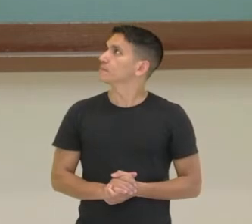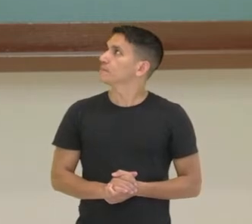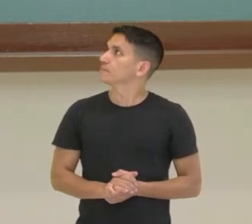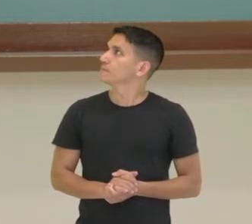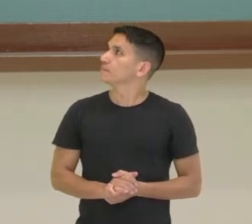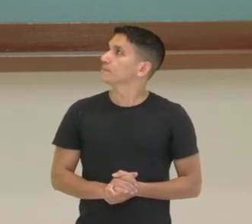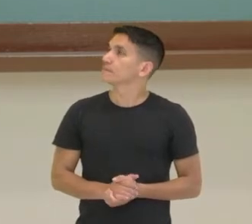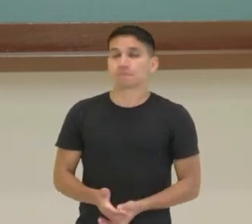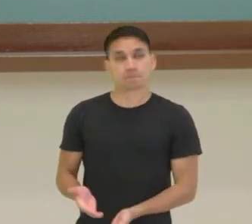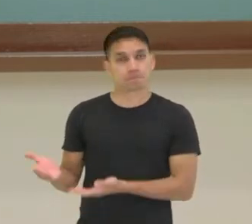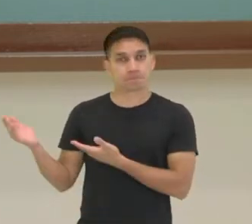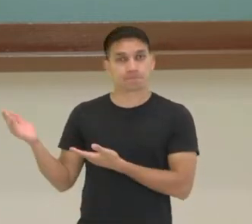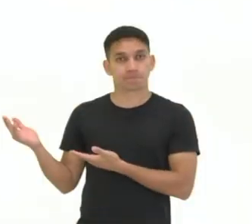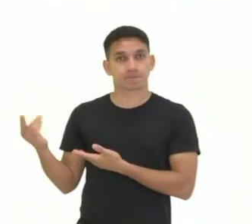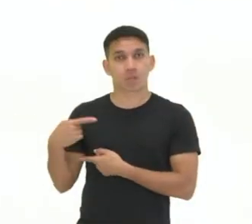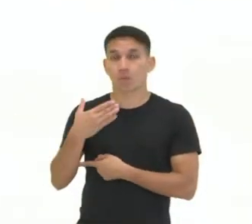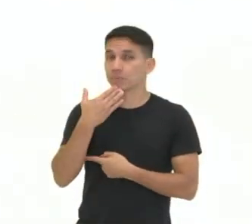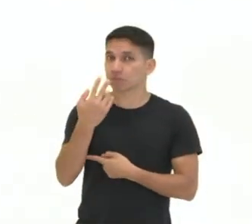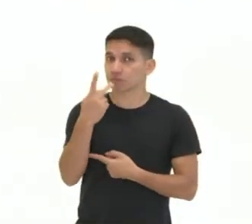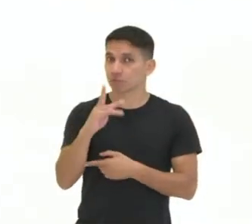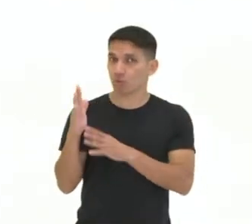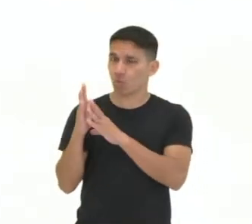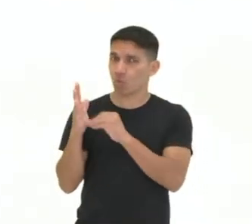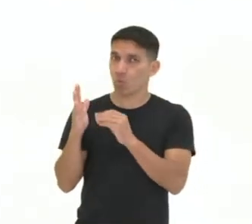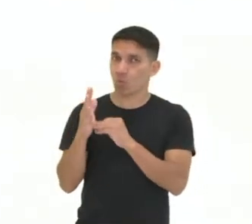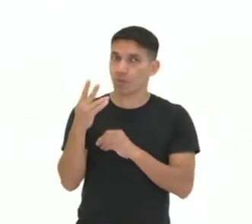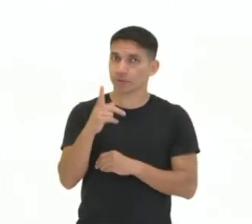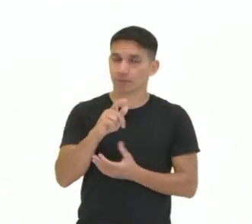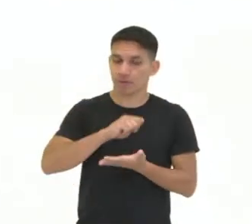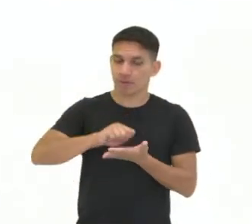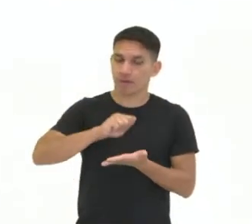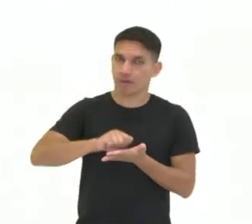Então, tá aí. Quero que você anote isso no seu caderno. Então, a